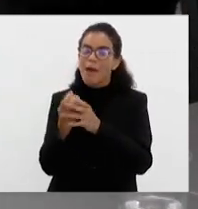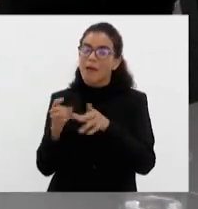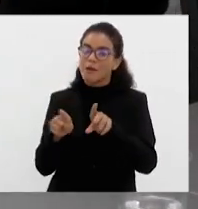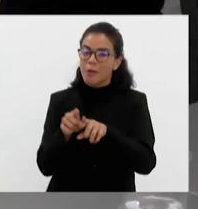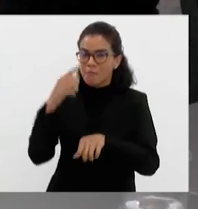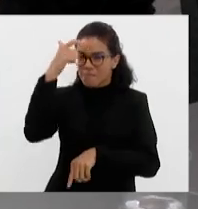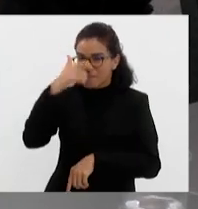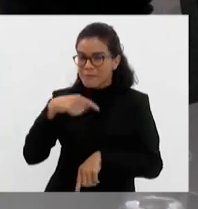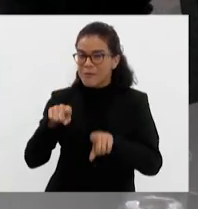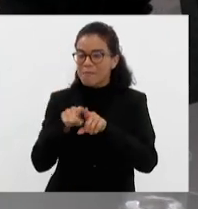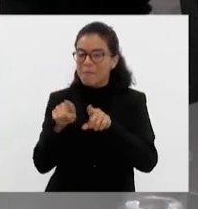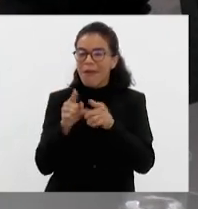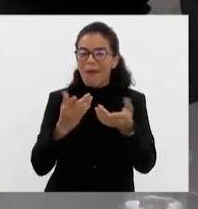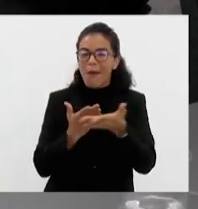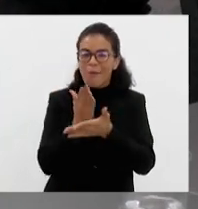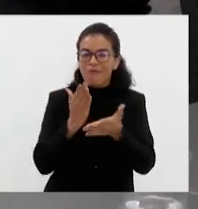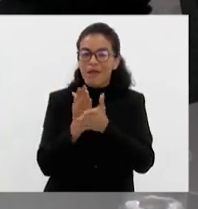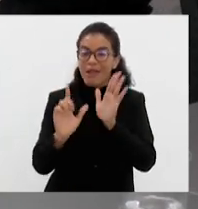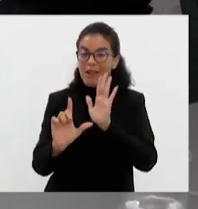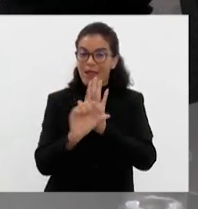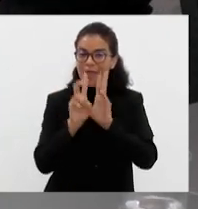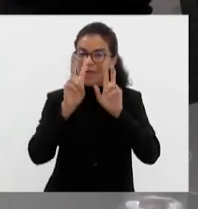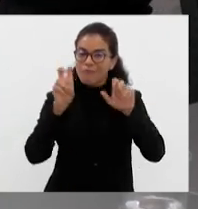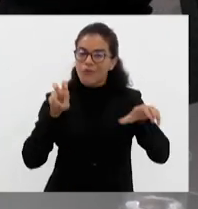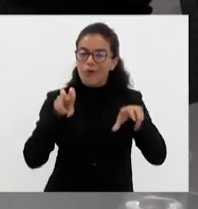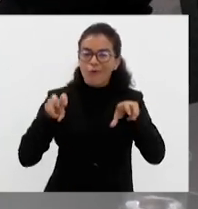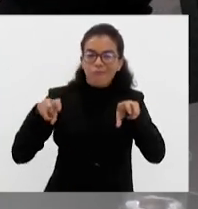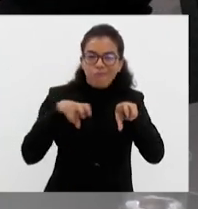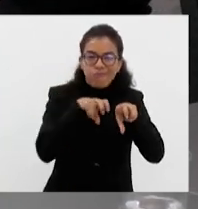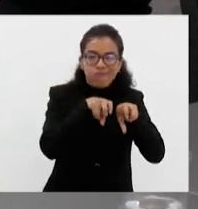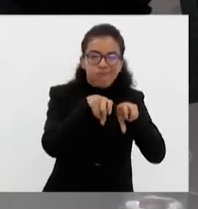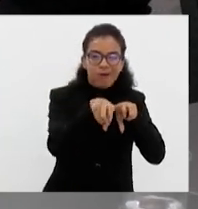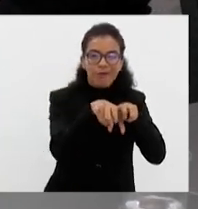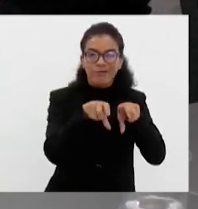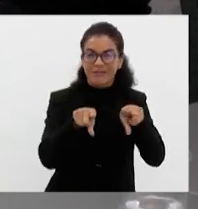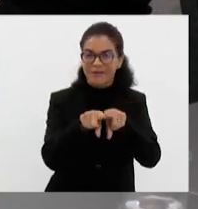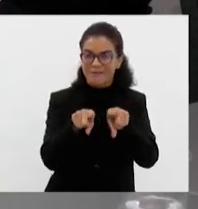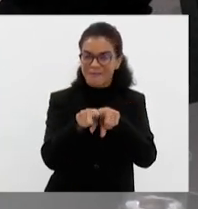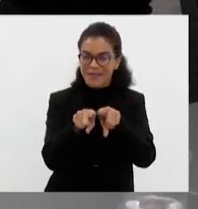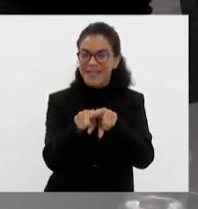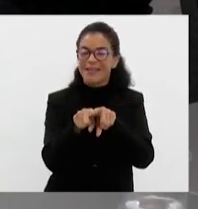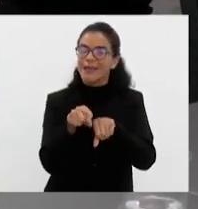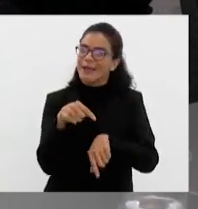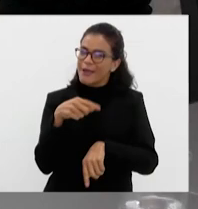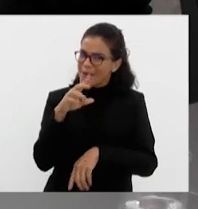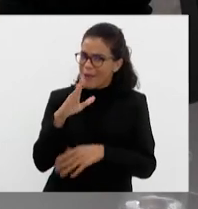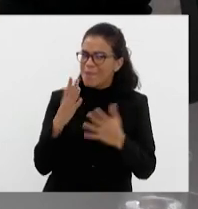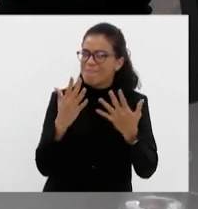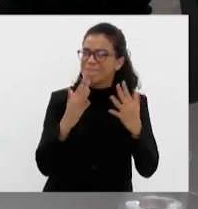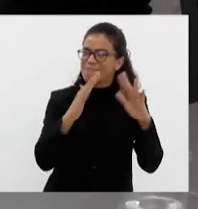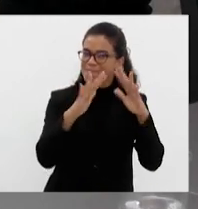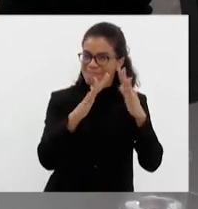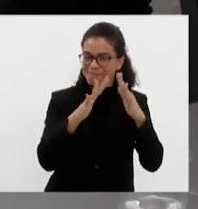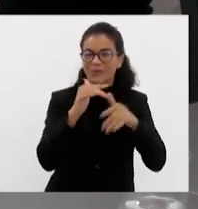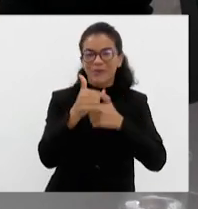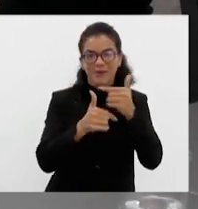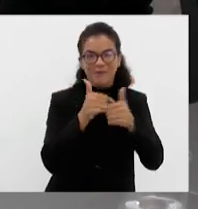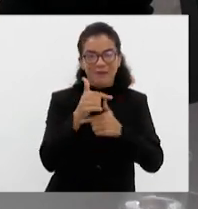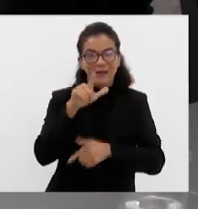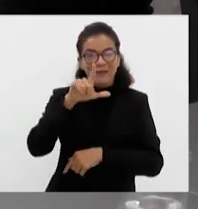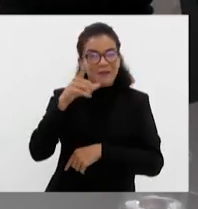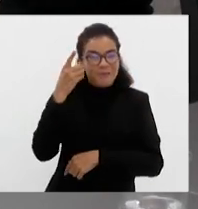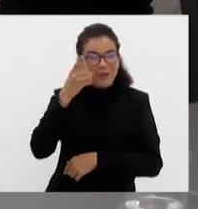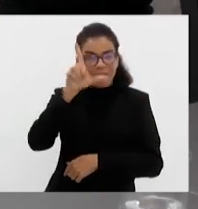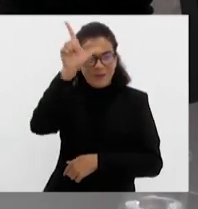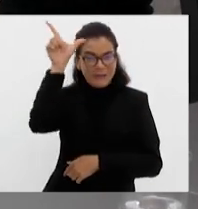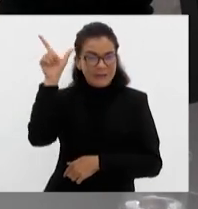aprovei algumas leis, aquela do estacionamento. E outras. E aí reconheço aí o trabalho de Vossa Excelência, e o deputado Luiz Cláudio também